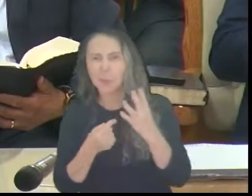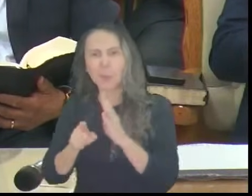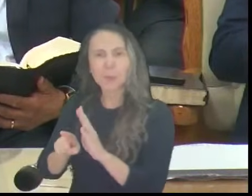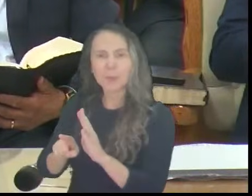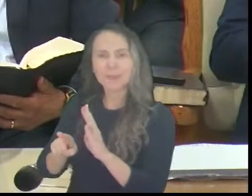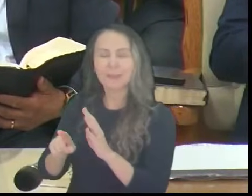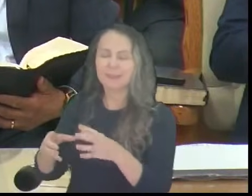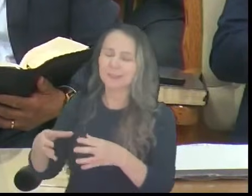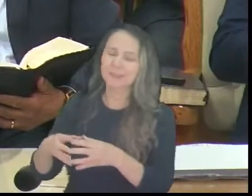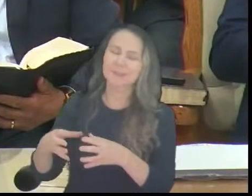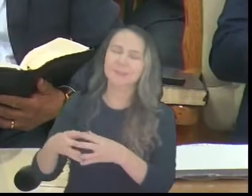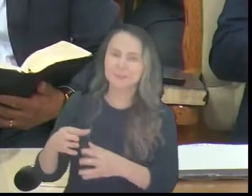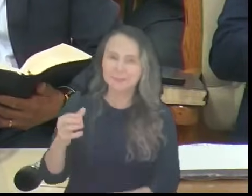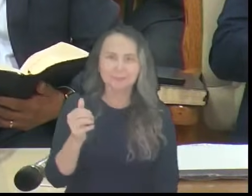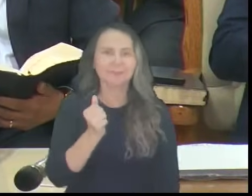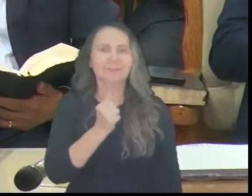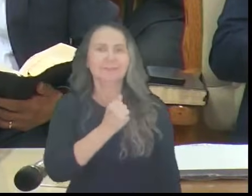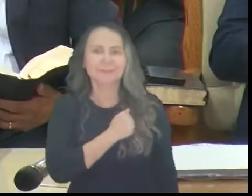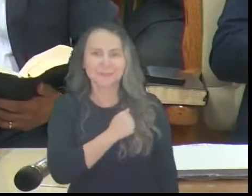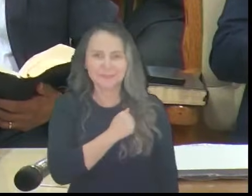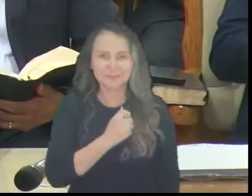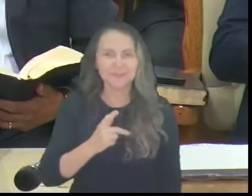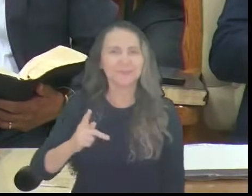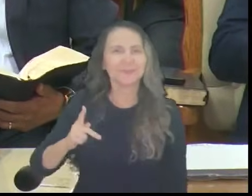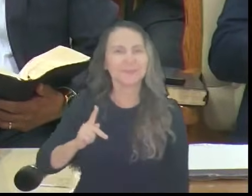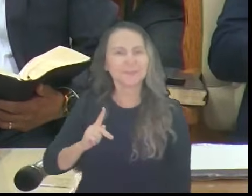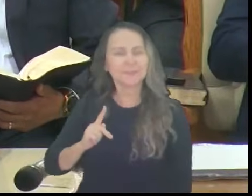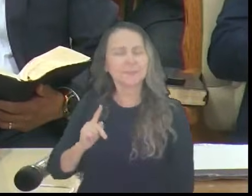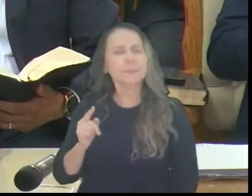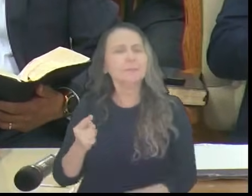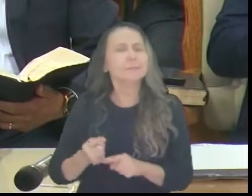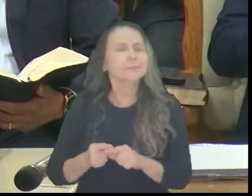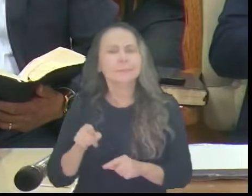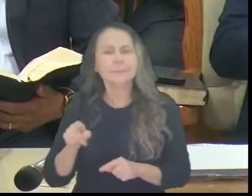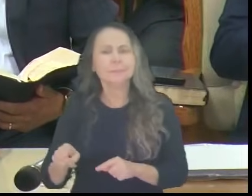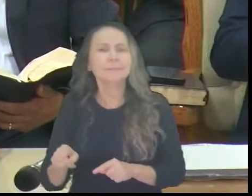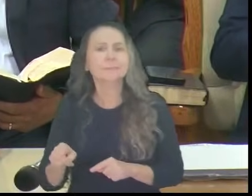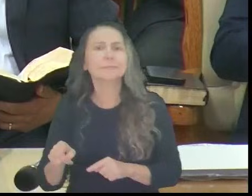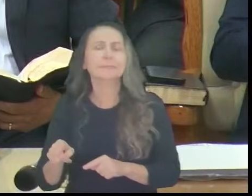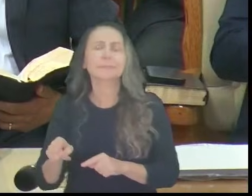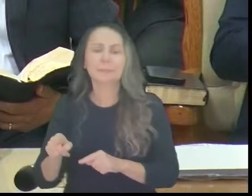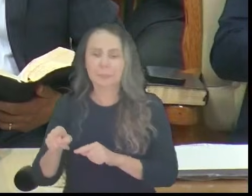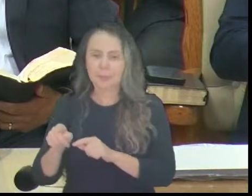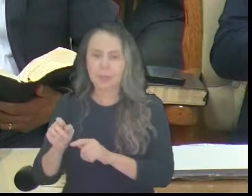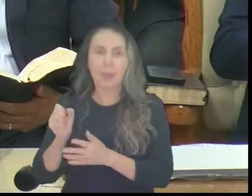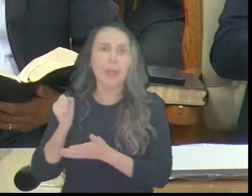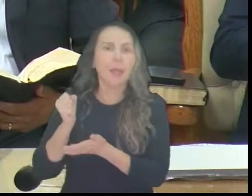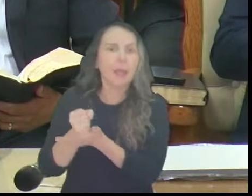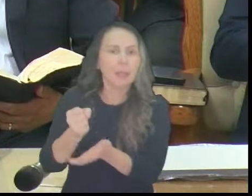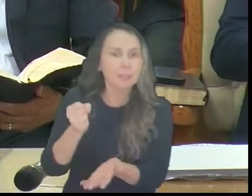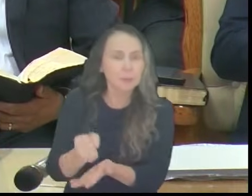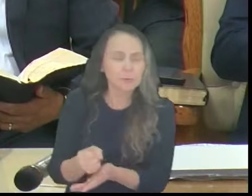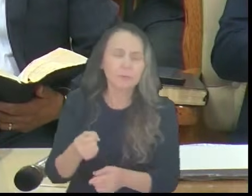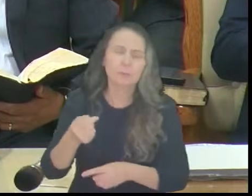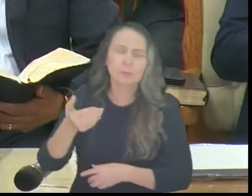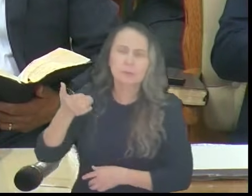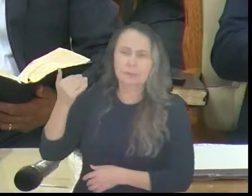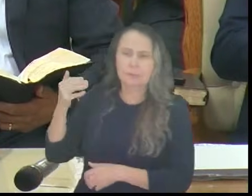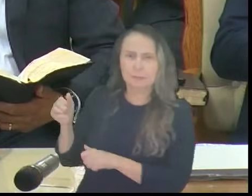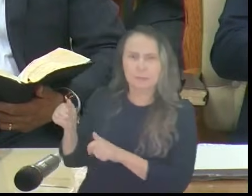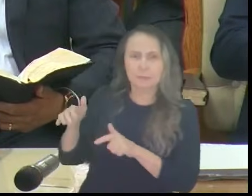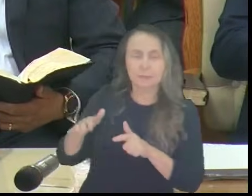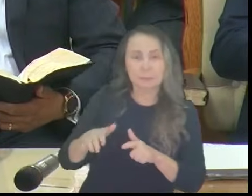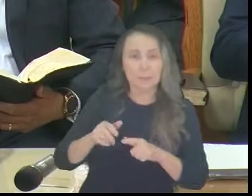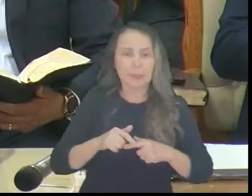apóstolos por causa do benefício. Nós meditamos a semana passada que